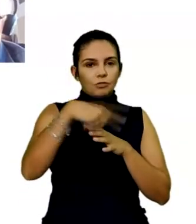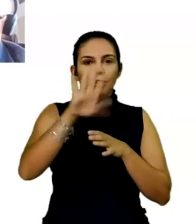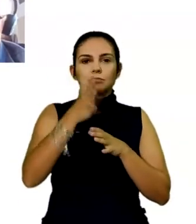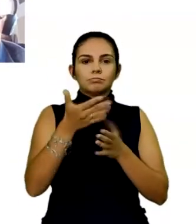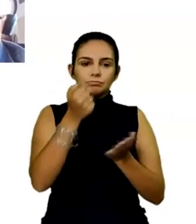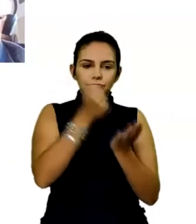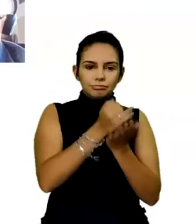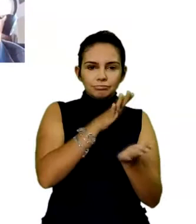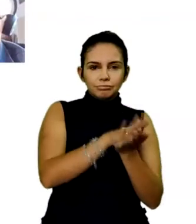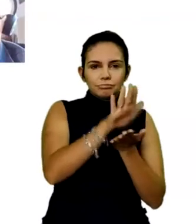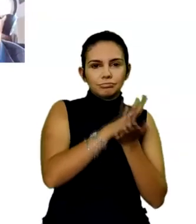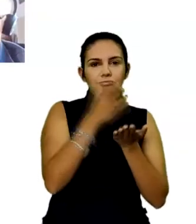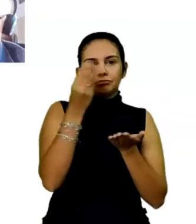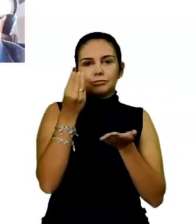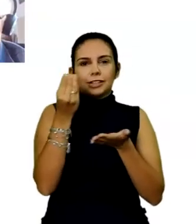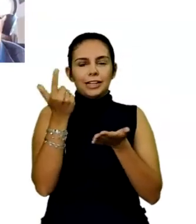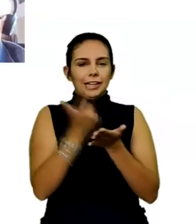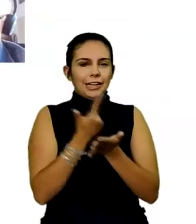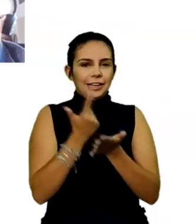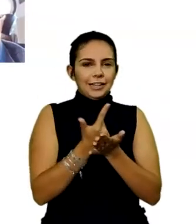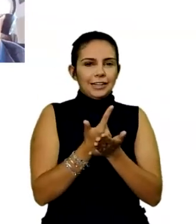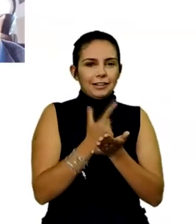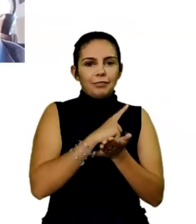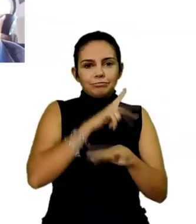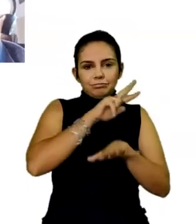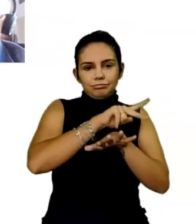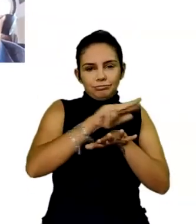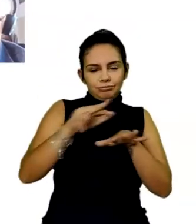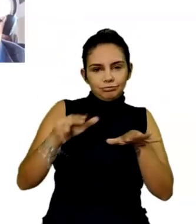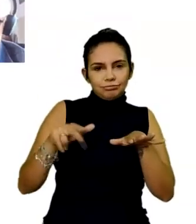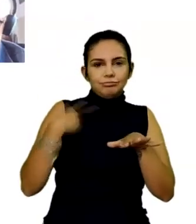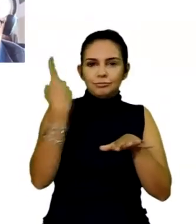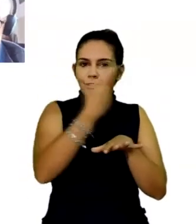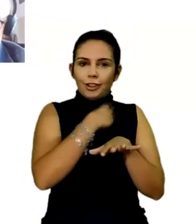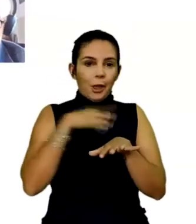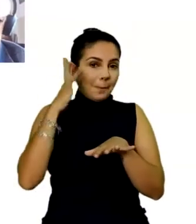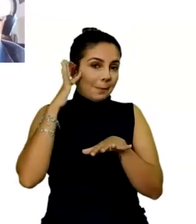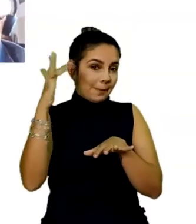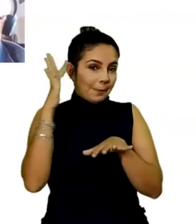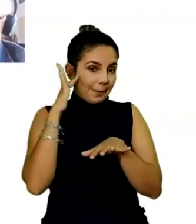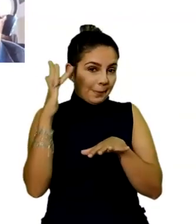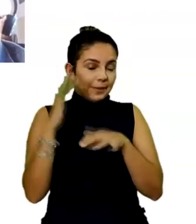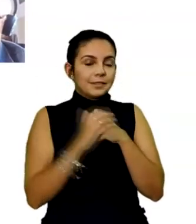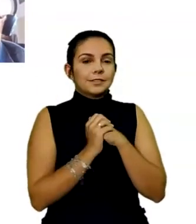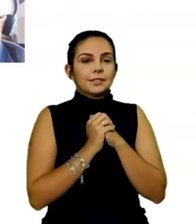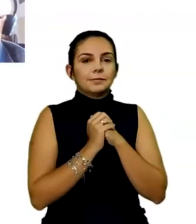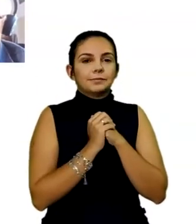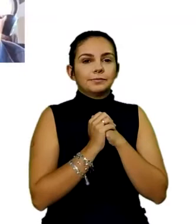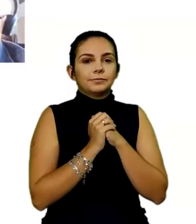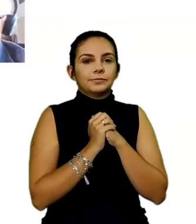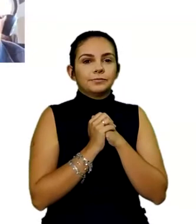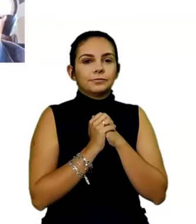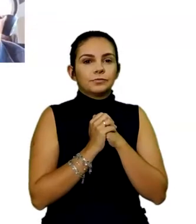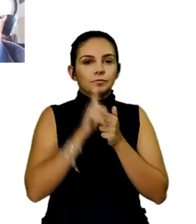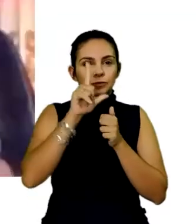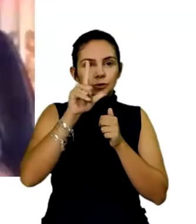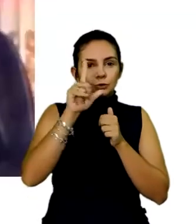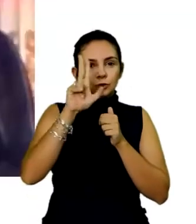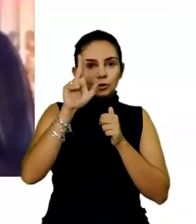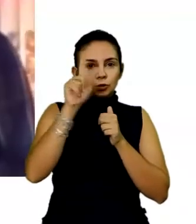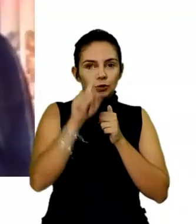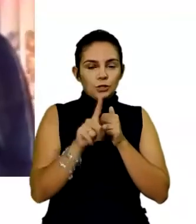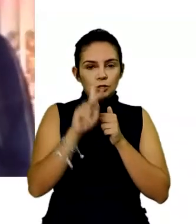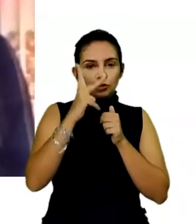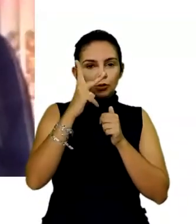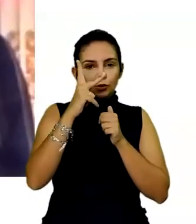Pensando aqui, vocês já publicaram tantos livros, tem uma obra tão vasta, e nós pensávamos aqui, eu e o Luiz